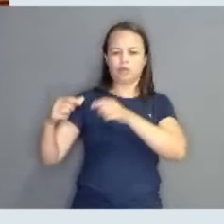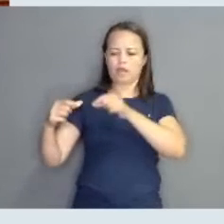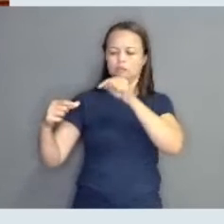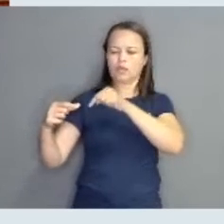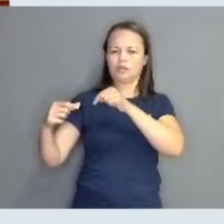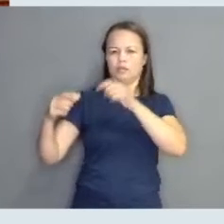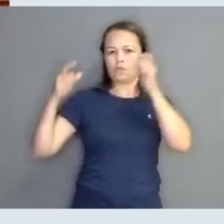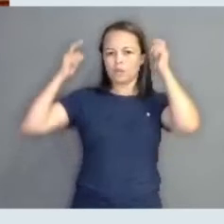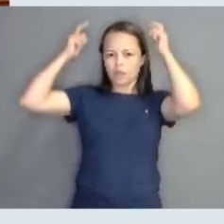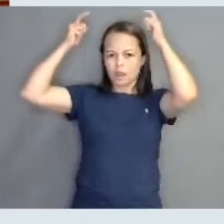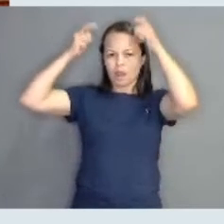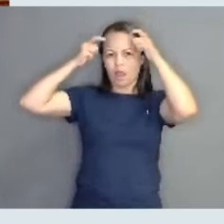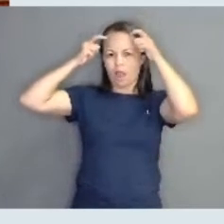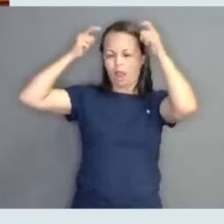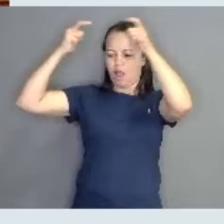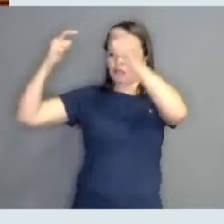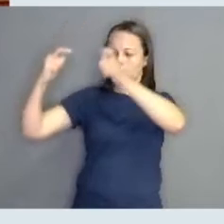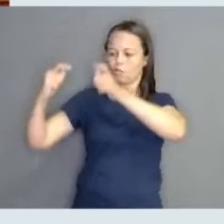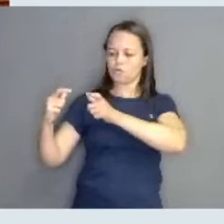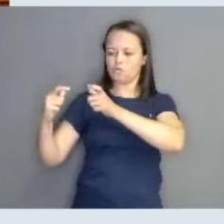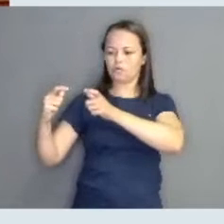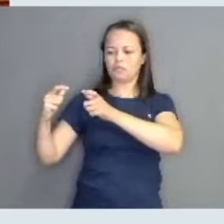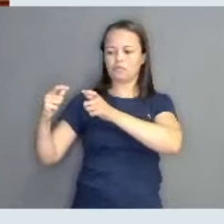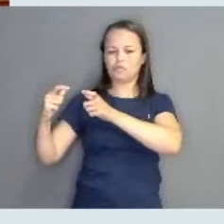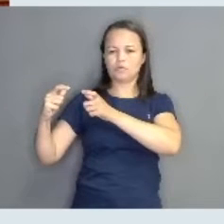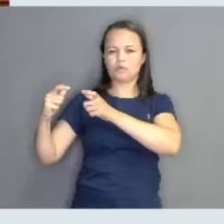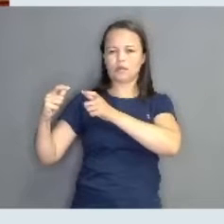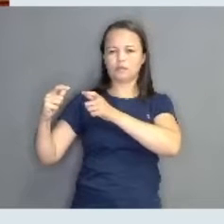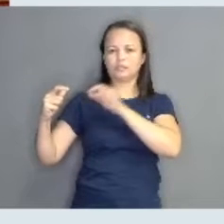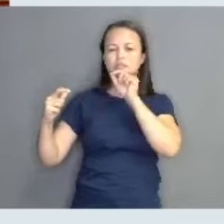né, mostrando ela ser da realeza.